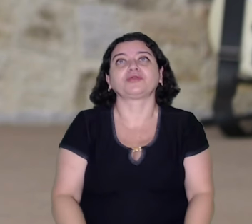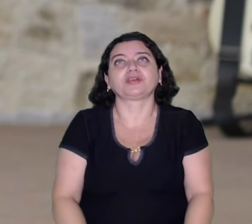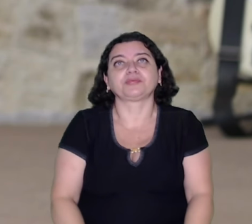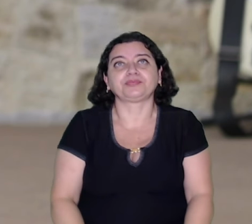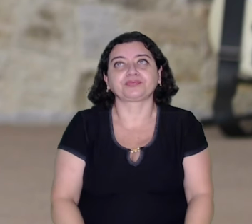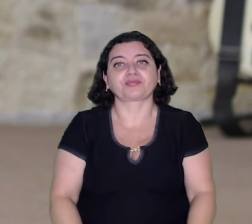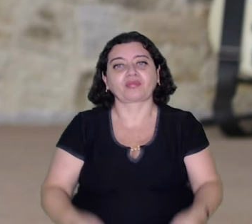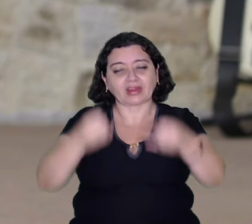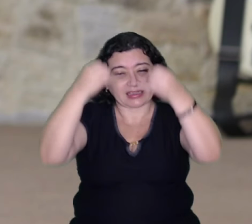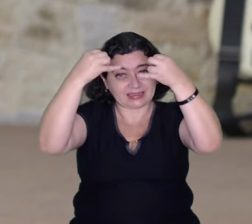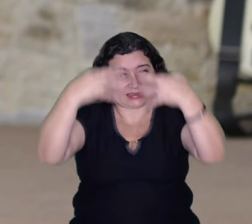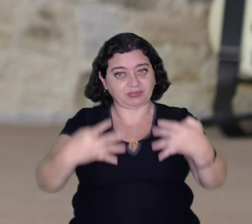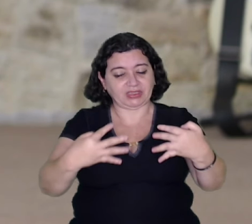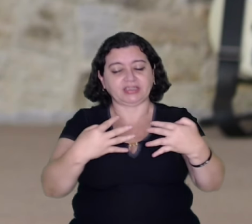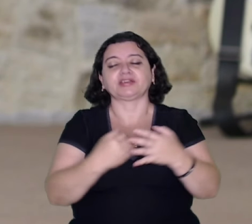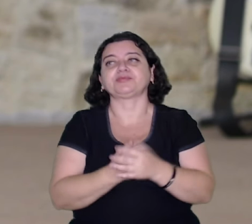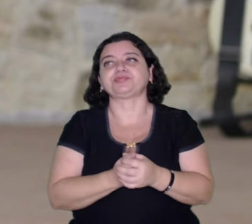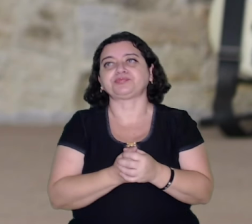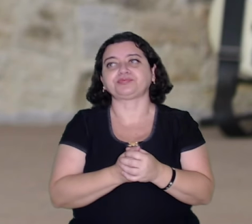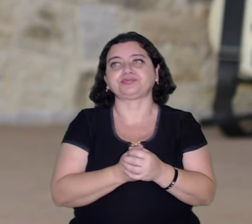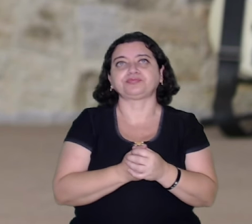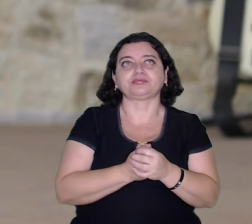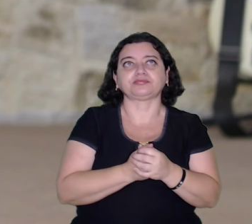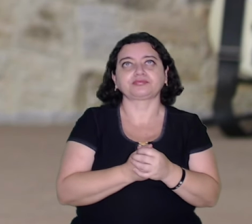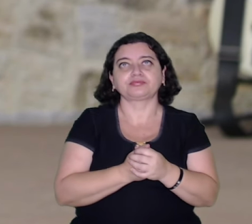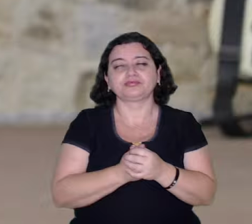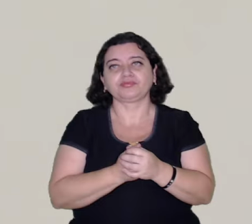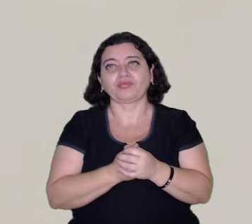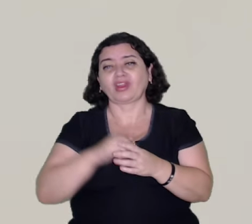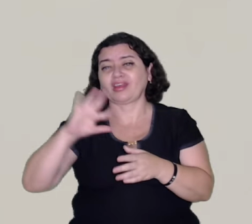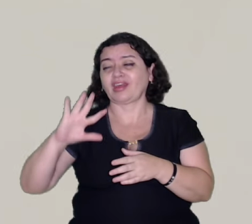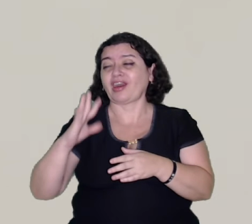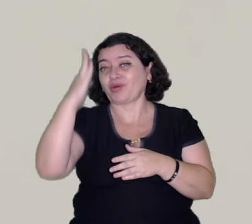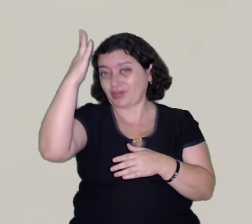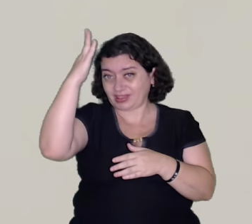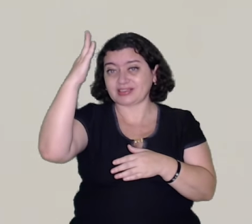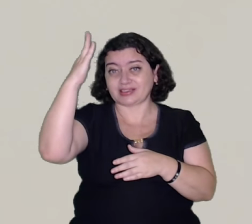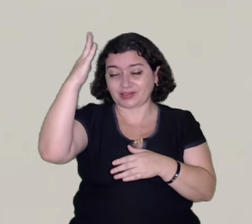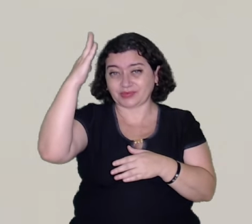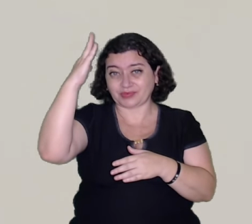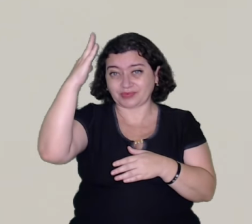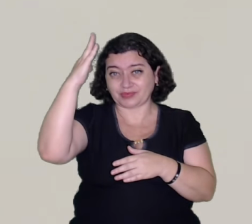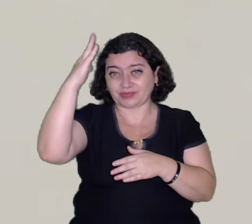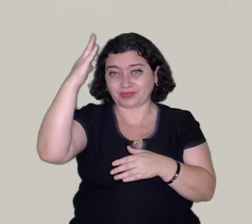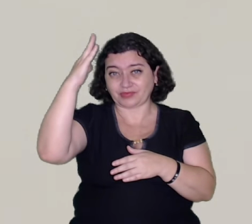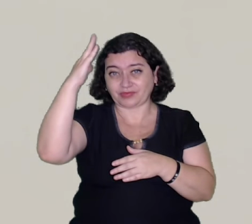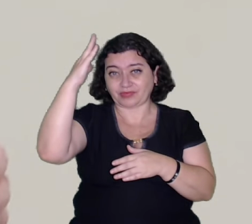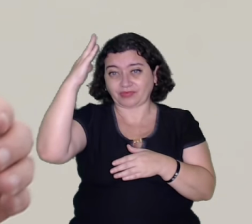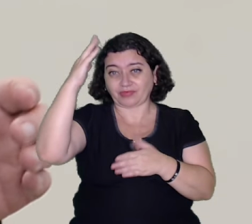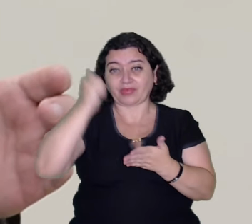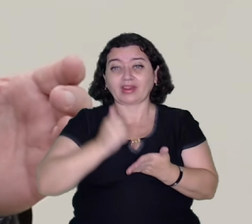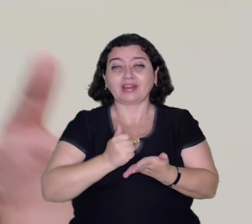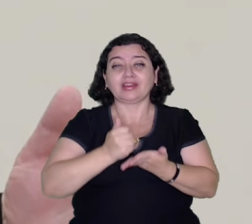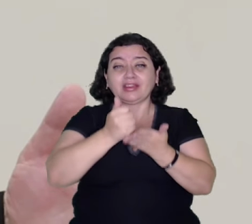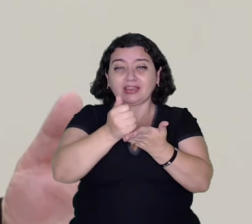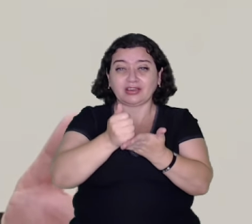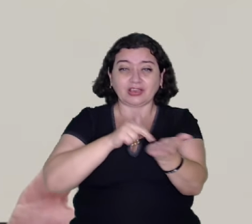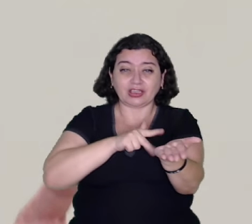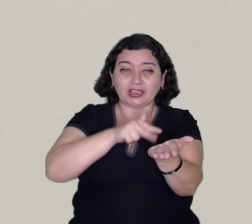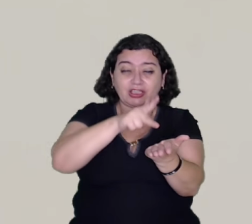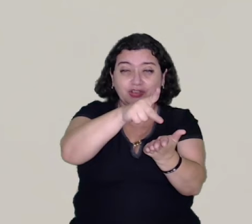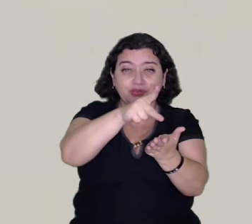19. E diz o seguinte a nós: e aconteceu que, indo ele a Jerusalém, passou pelo meio